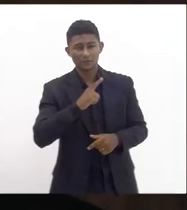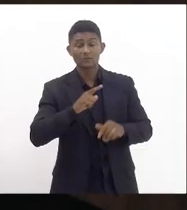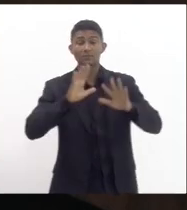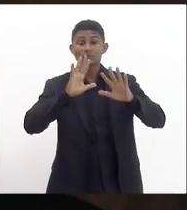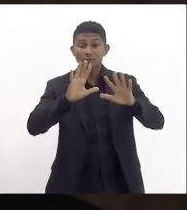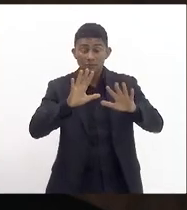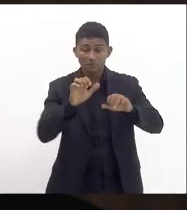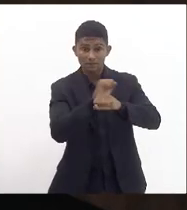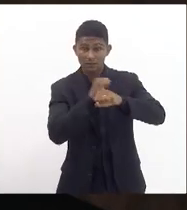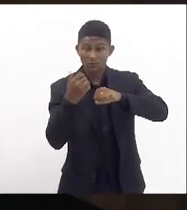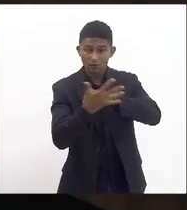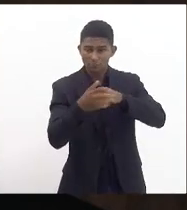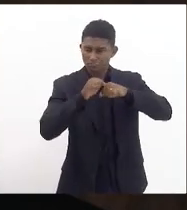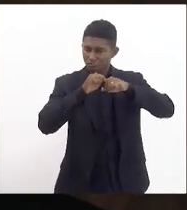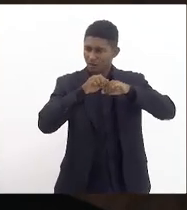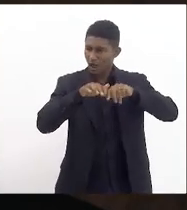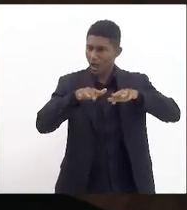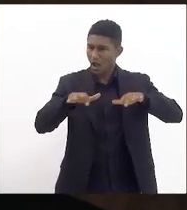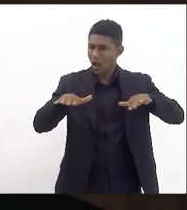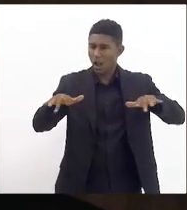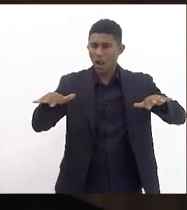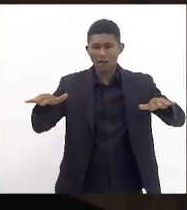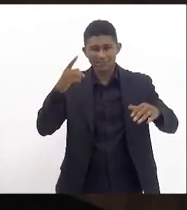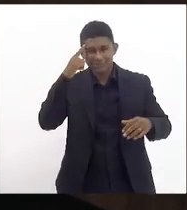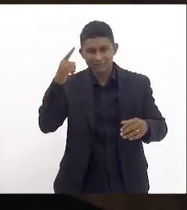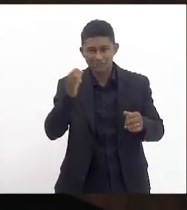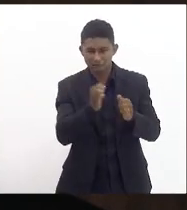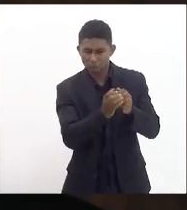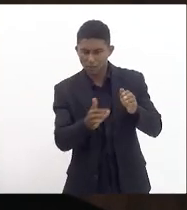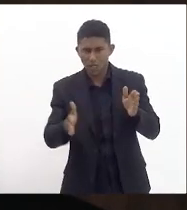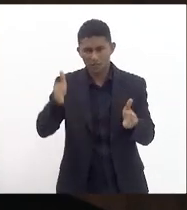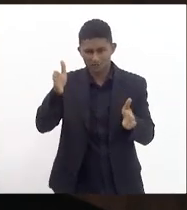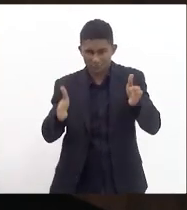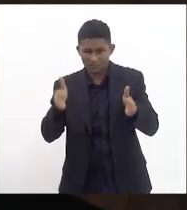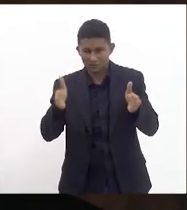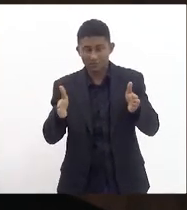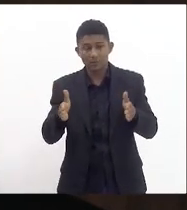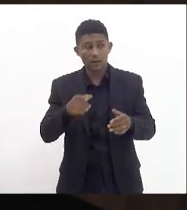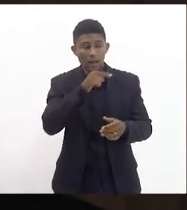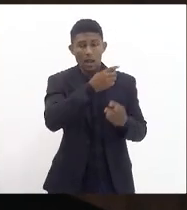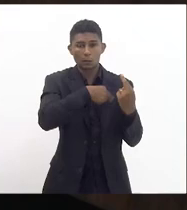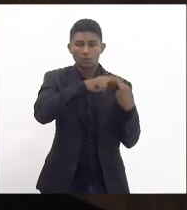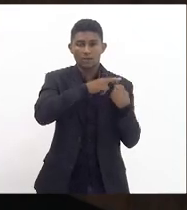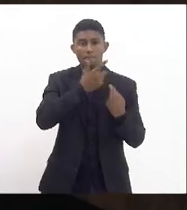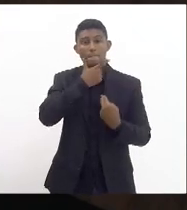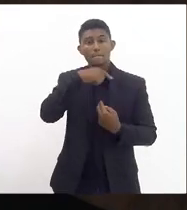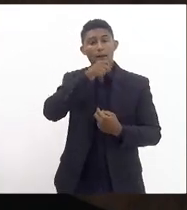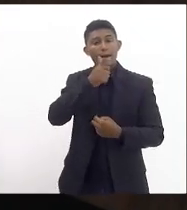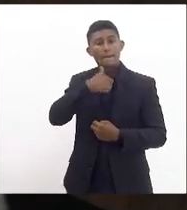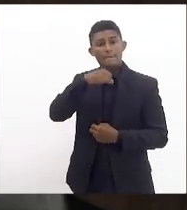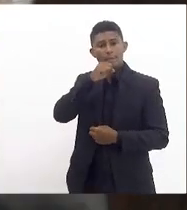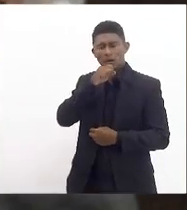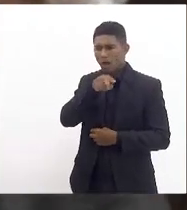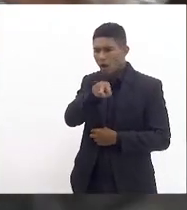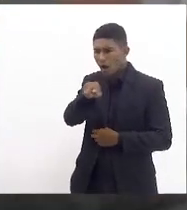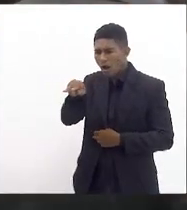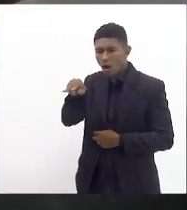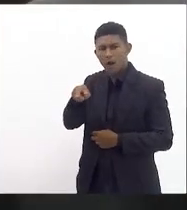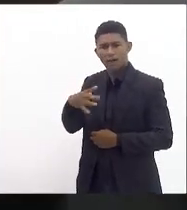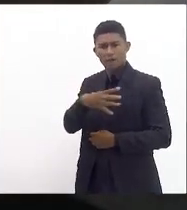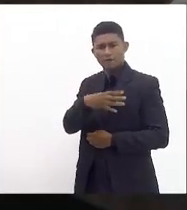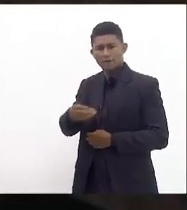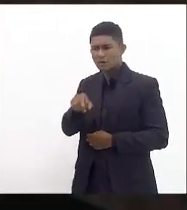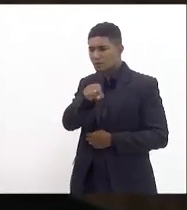pandemia, né, muitos pais já vinham acompanhando as crianças e adolescentes se automutilarem em casa por conta